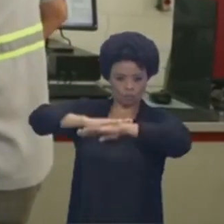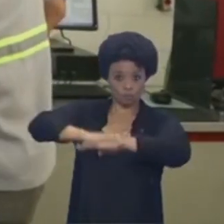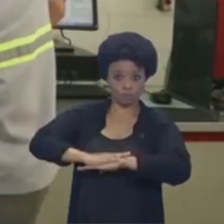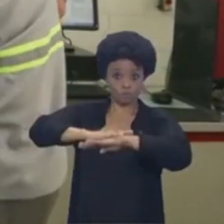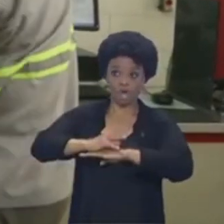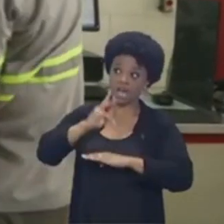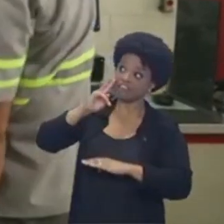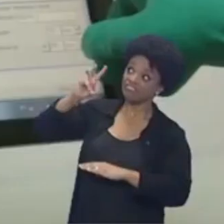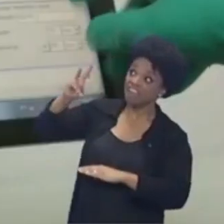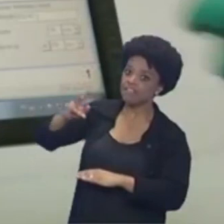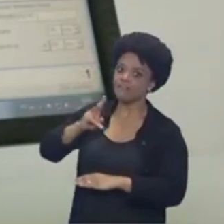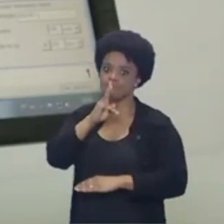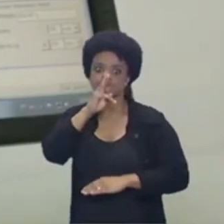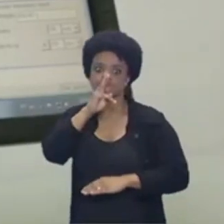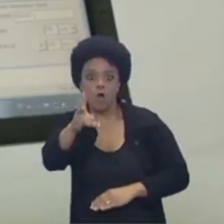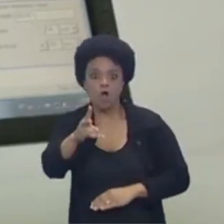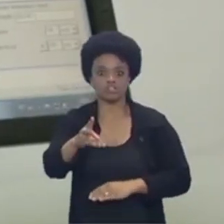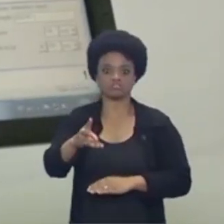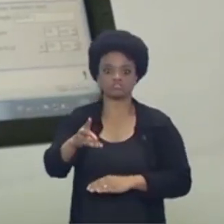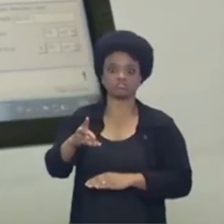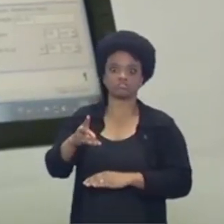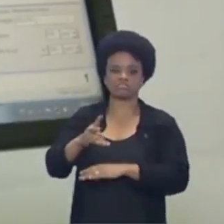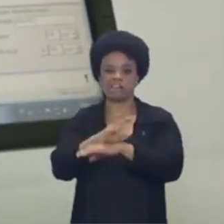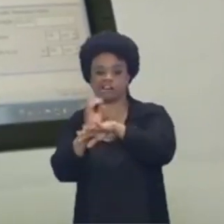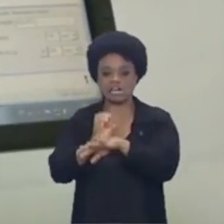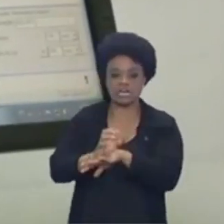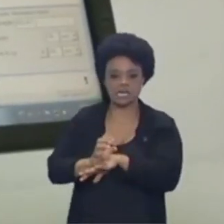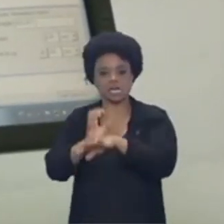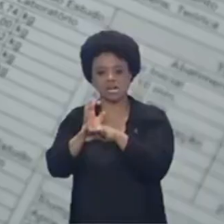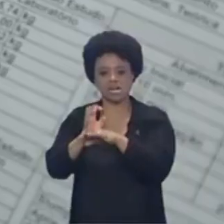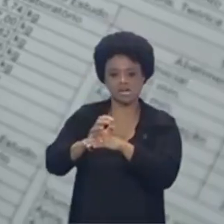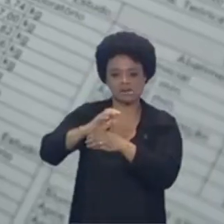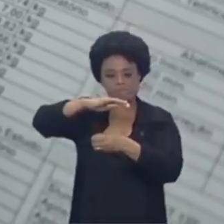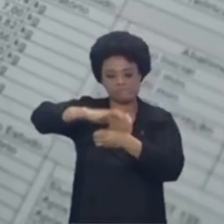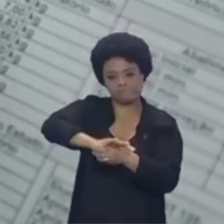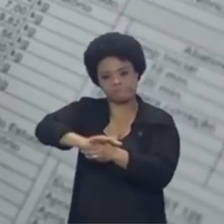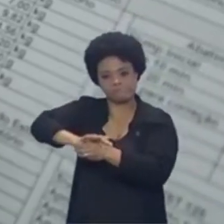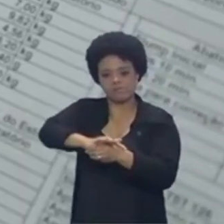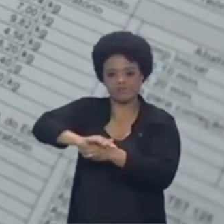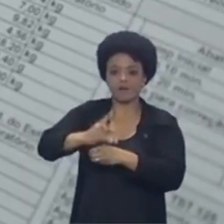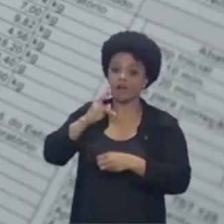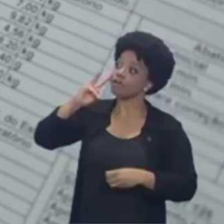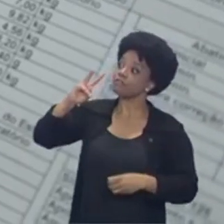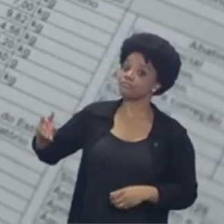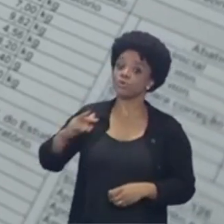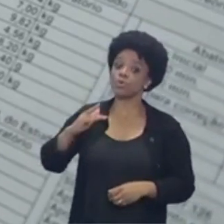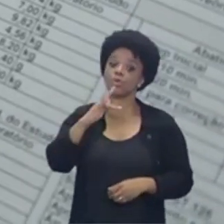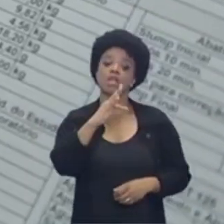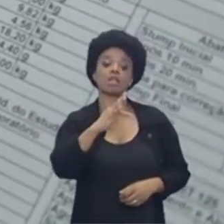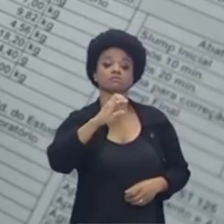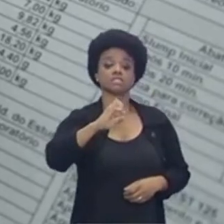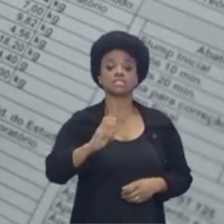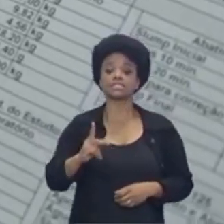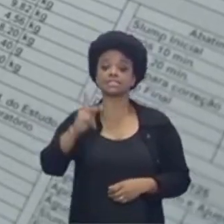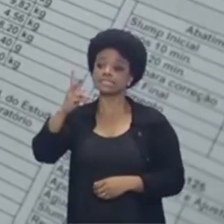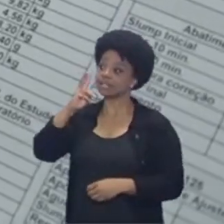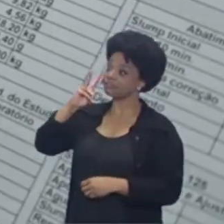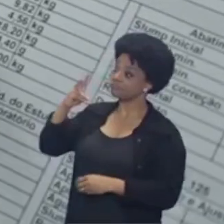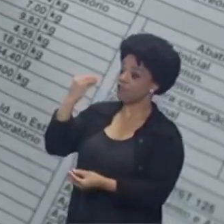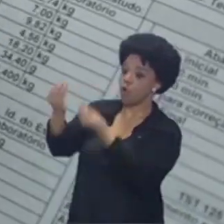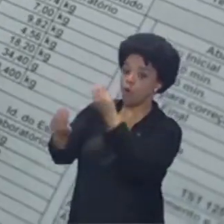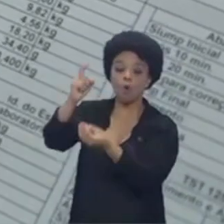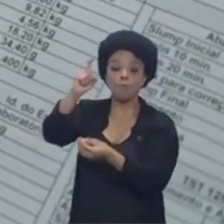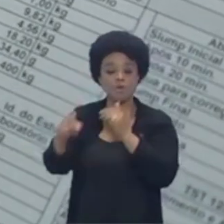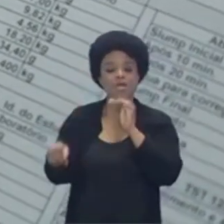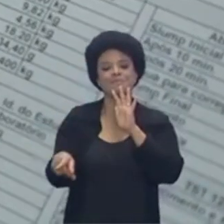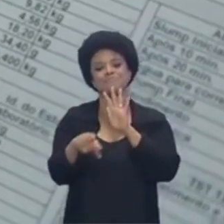partir do resultado de resistência média e desvio padrão da prensa, calcula-se o FCK, parâmetro básico do concreto, e